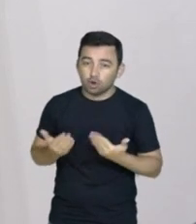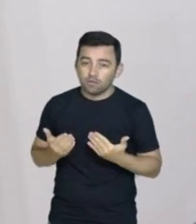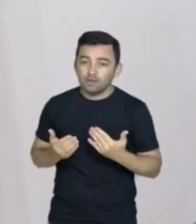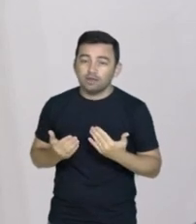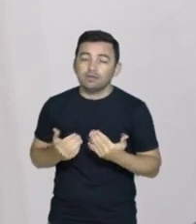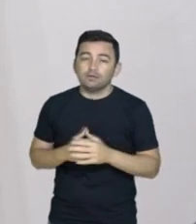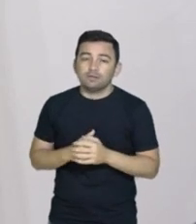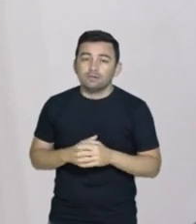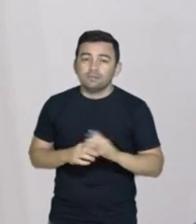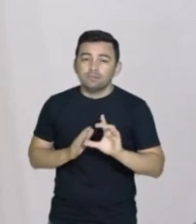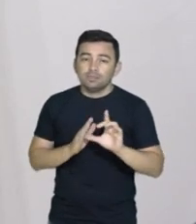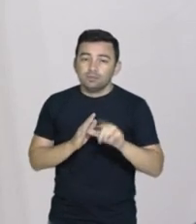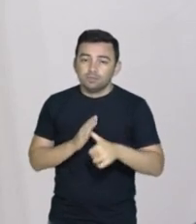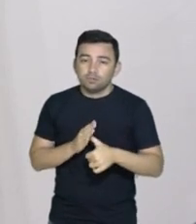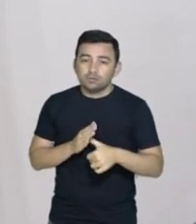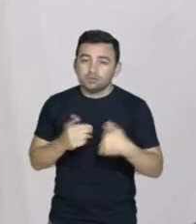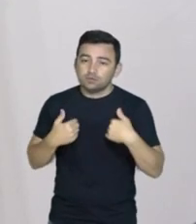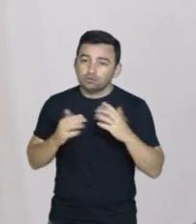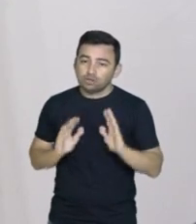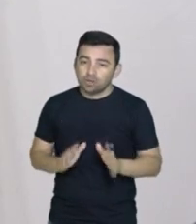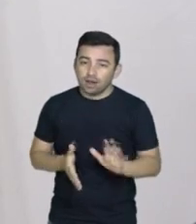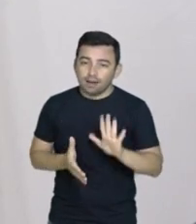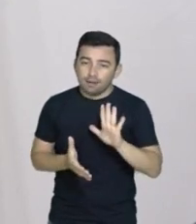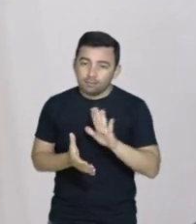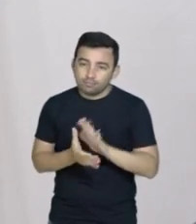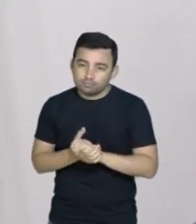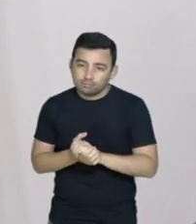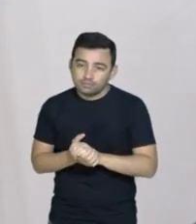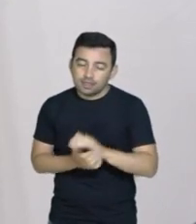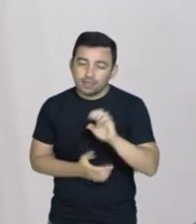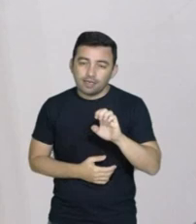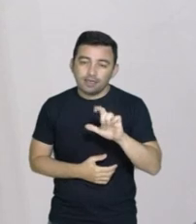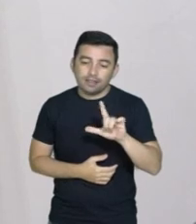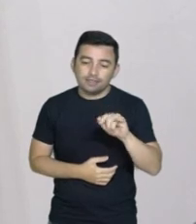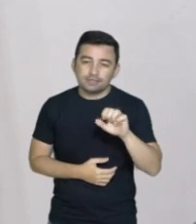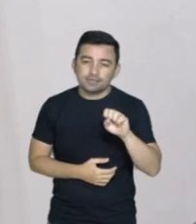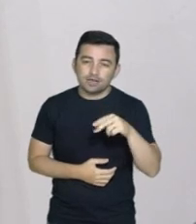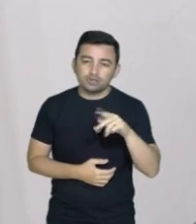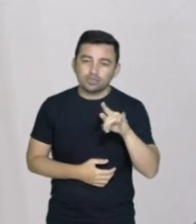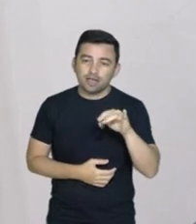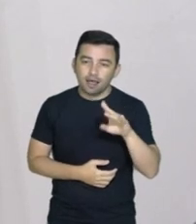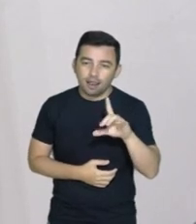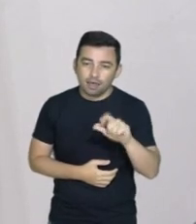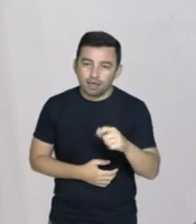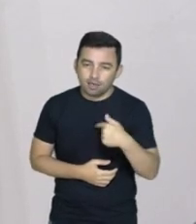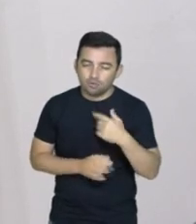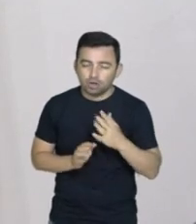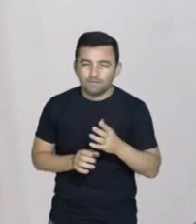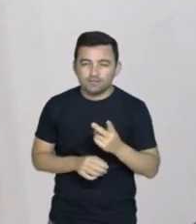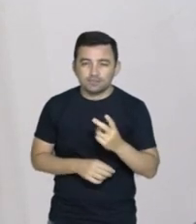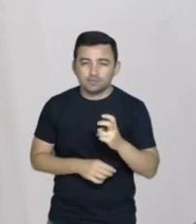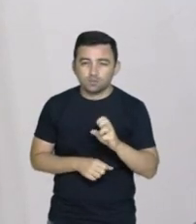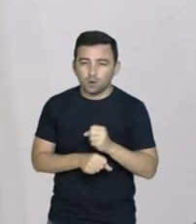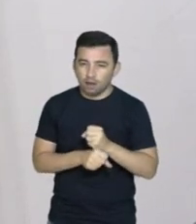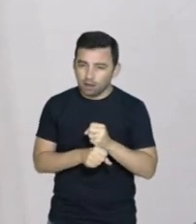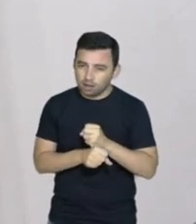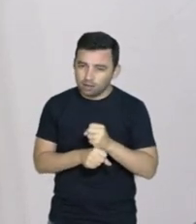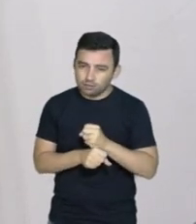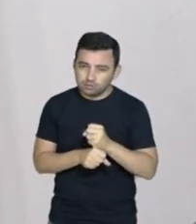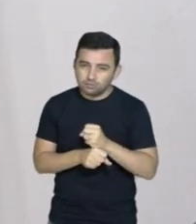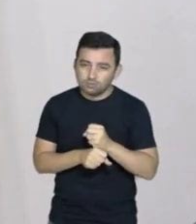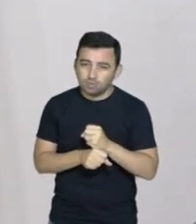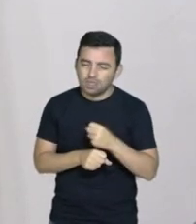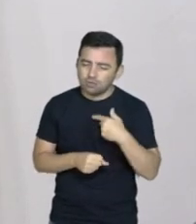mais tarde já casado com a Elisângela minha esposa com quem eu estou casada quase 25 anos trabalhamos com